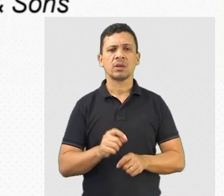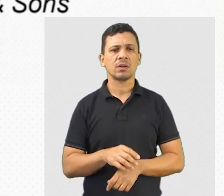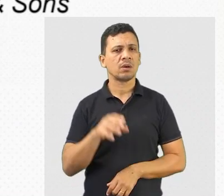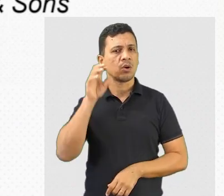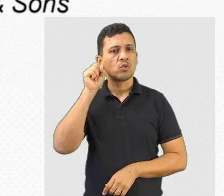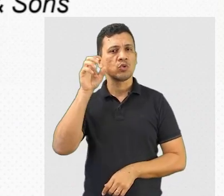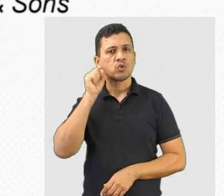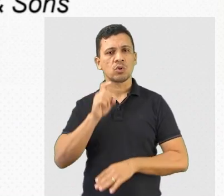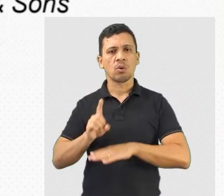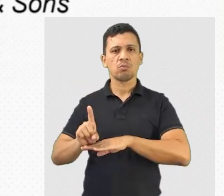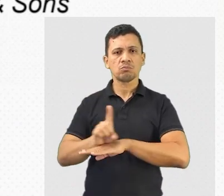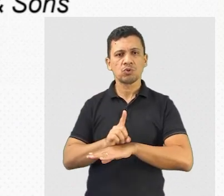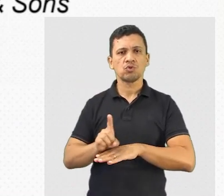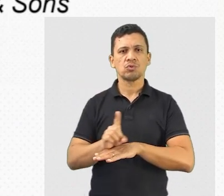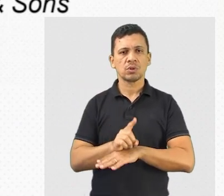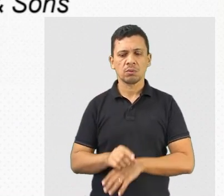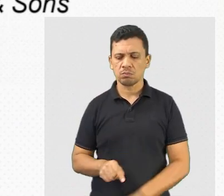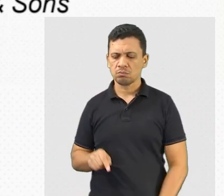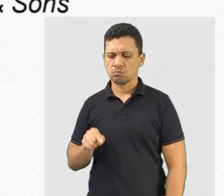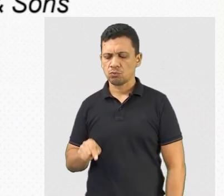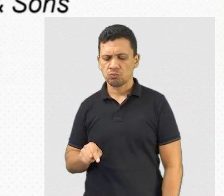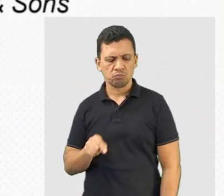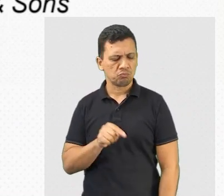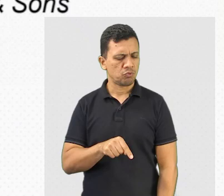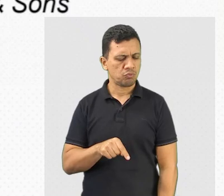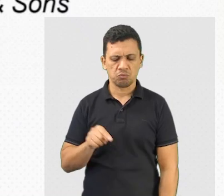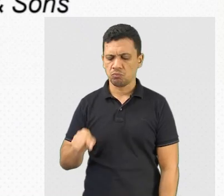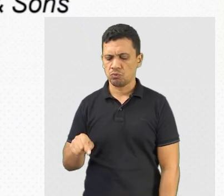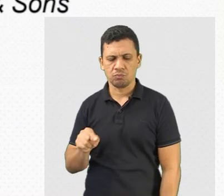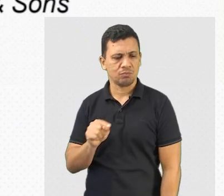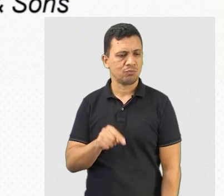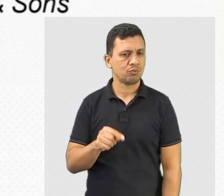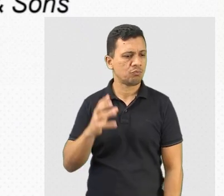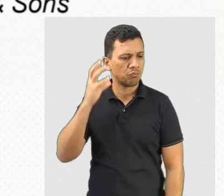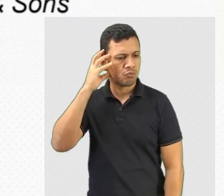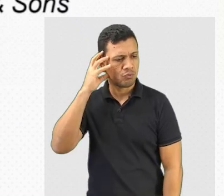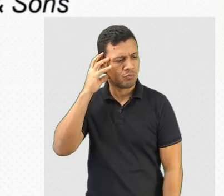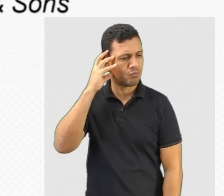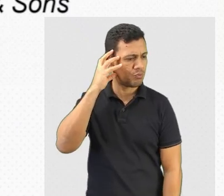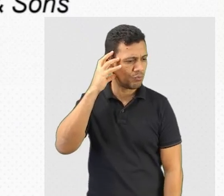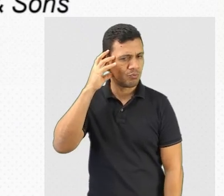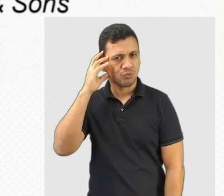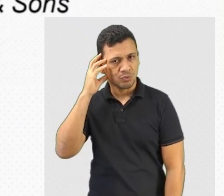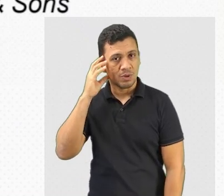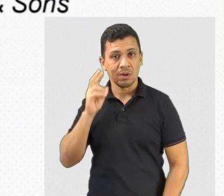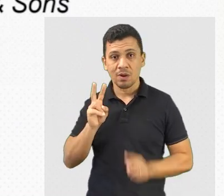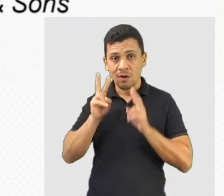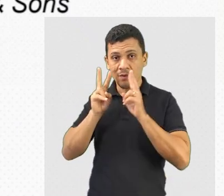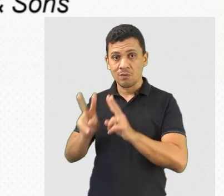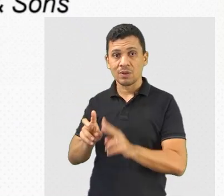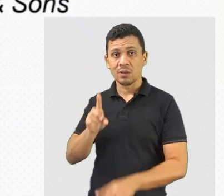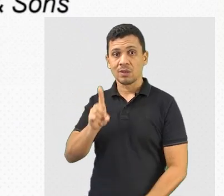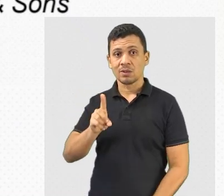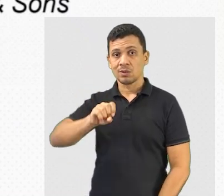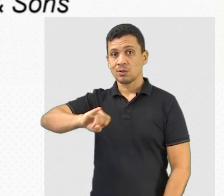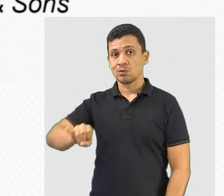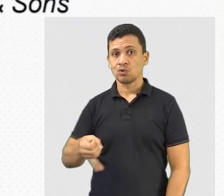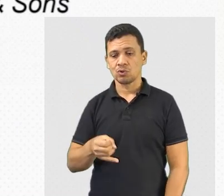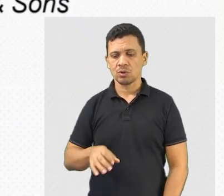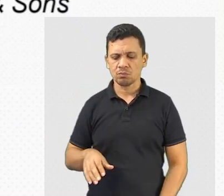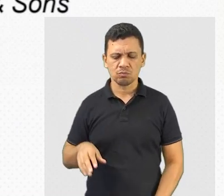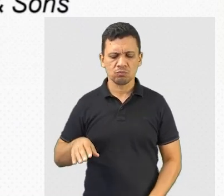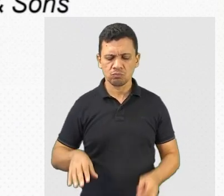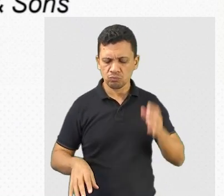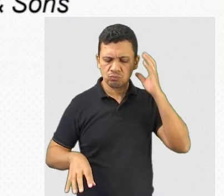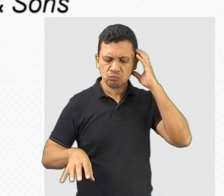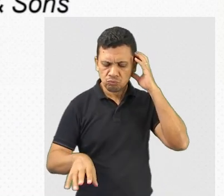sons digitais. Então você já vê, por exemplo, o personagem do DJ, né, que é o disc